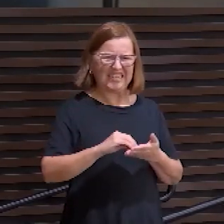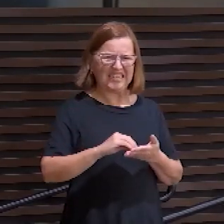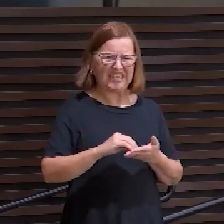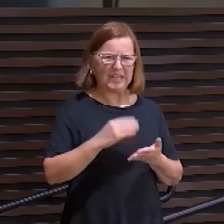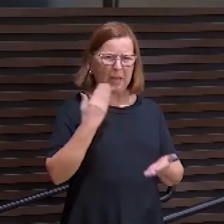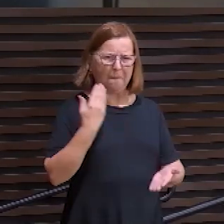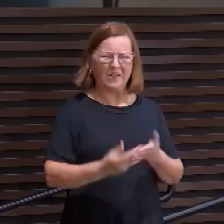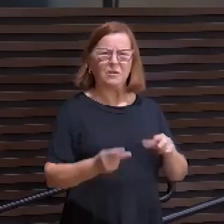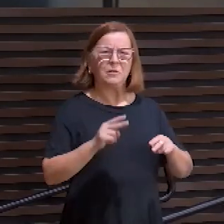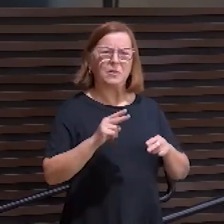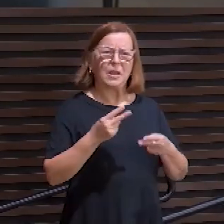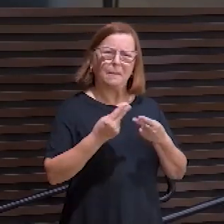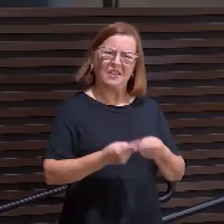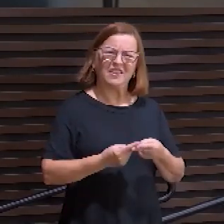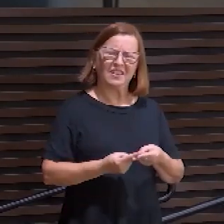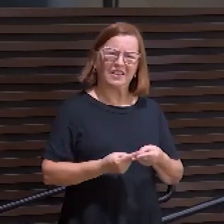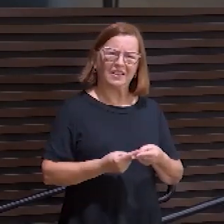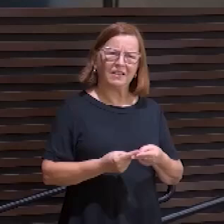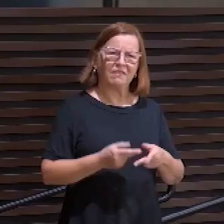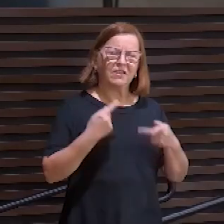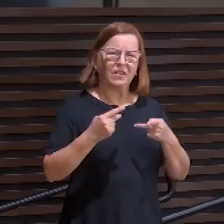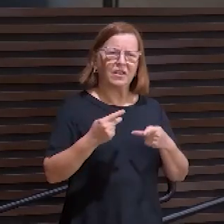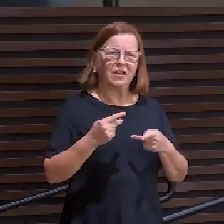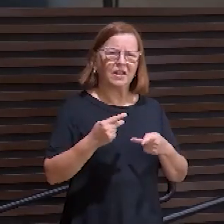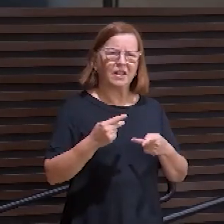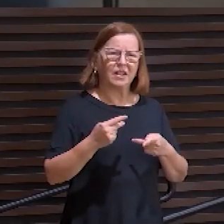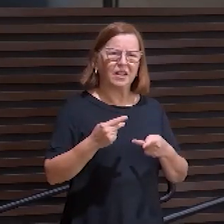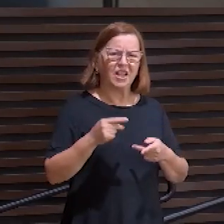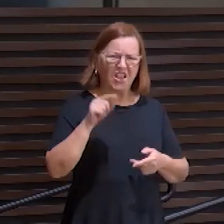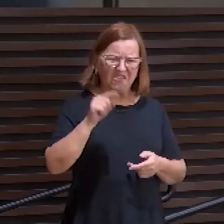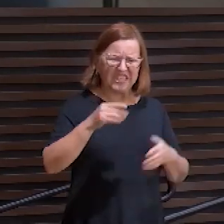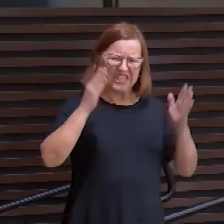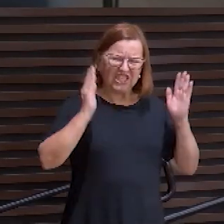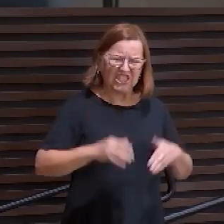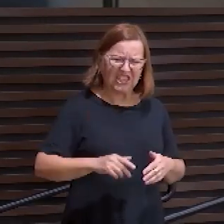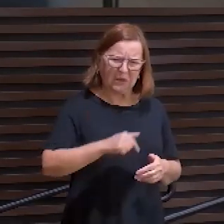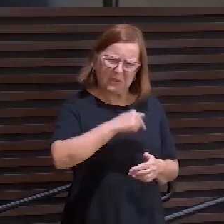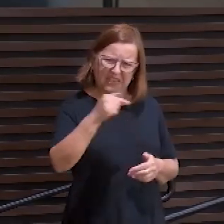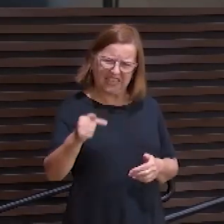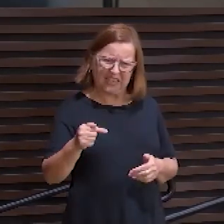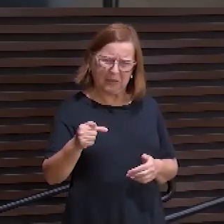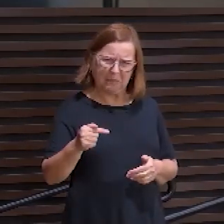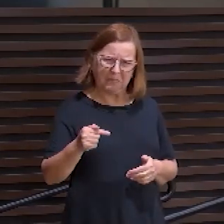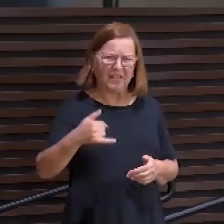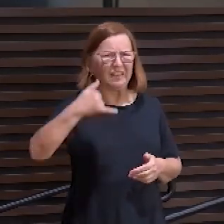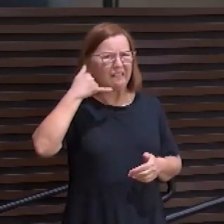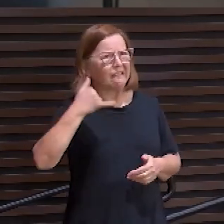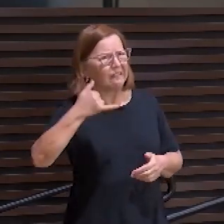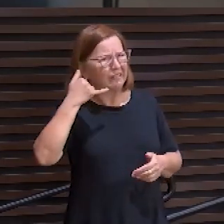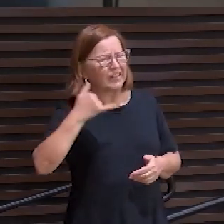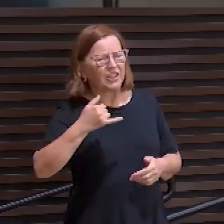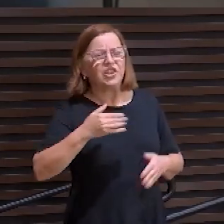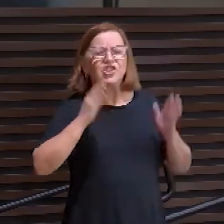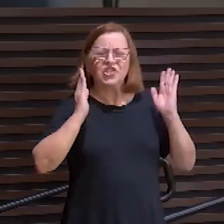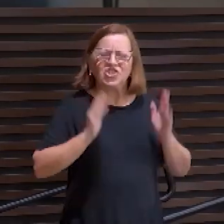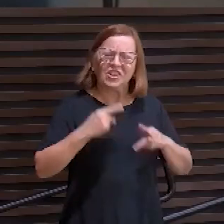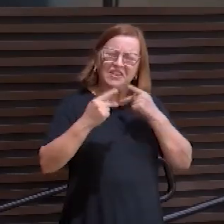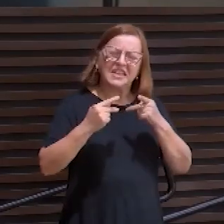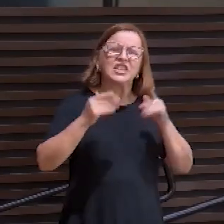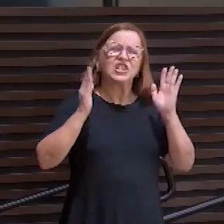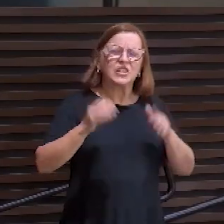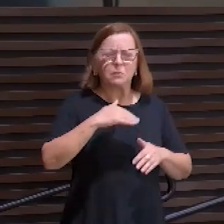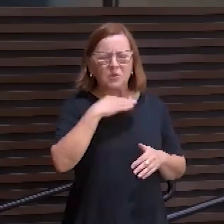o senhor já vai uma semana telefonando, querendo falar com o deputado, eu já lhe disse que ele morreu, por que o